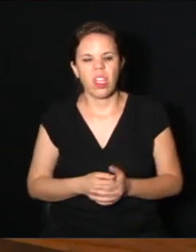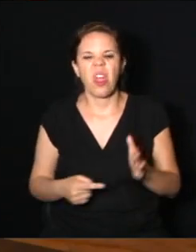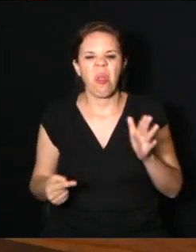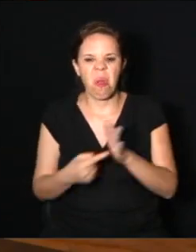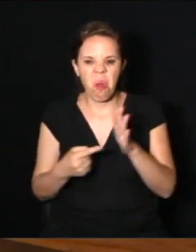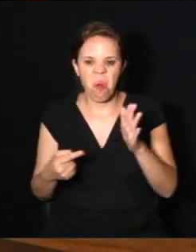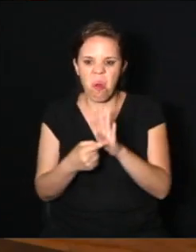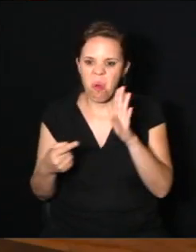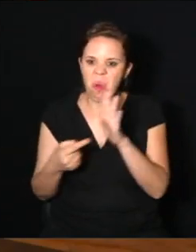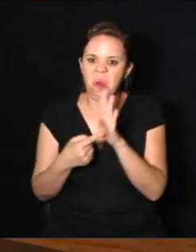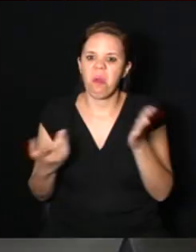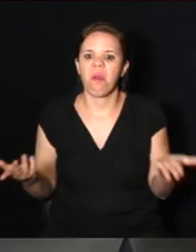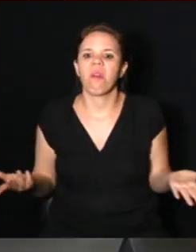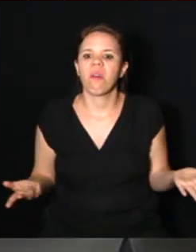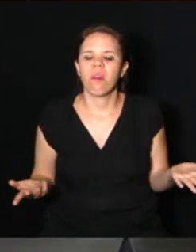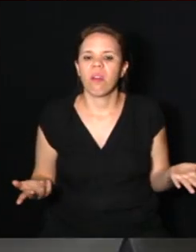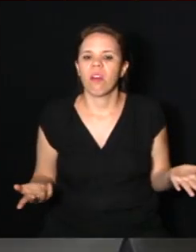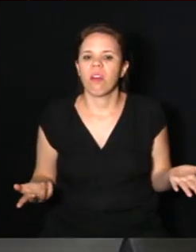denúncia, essas